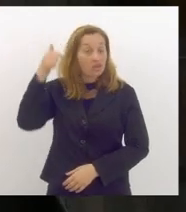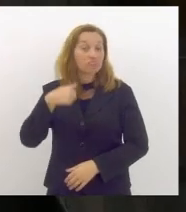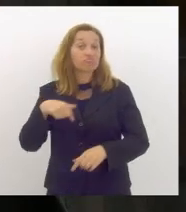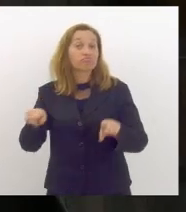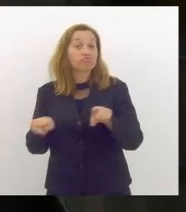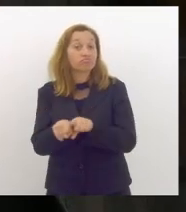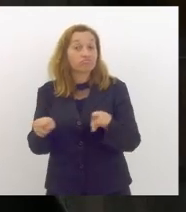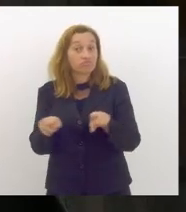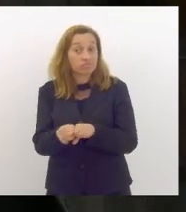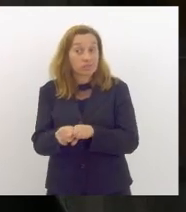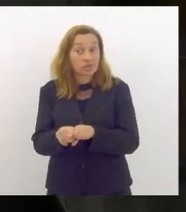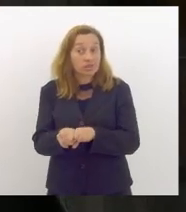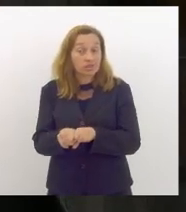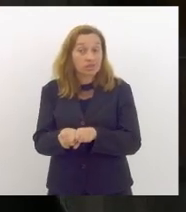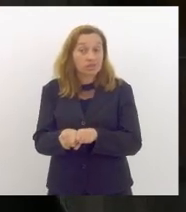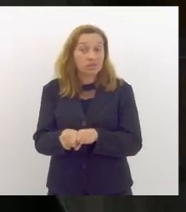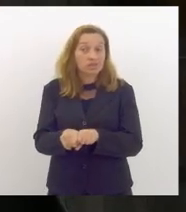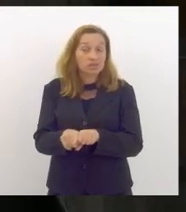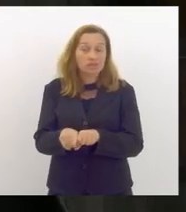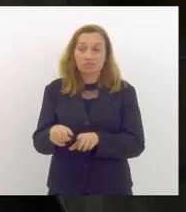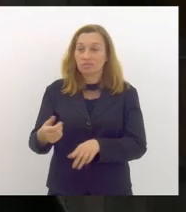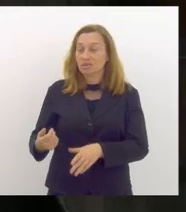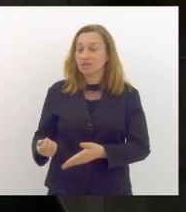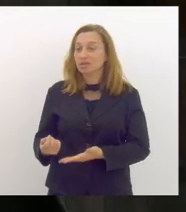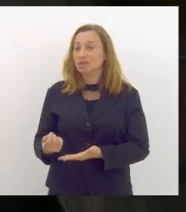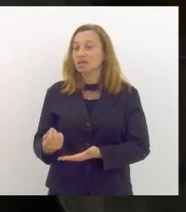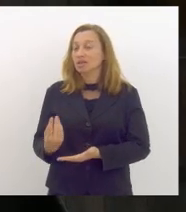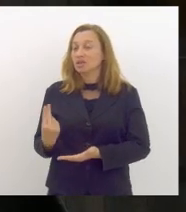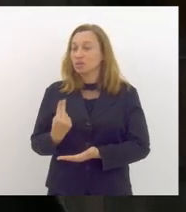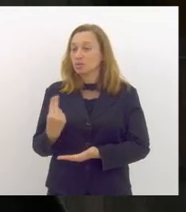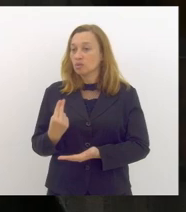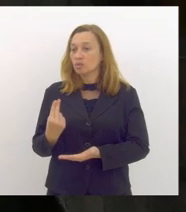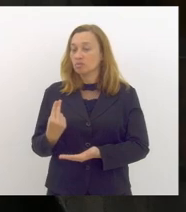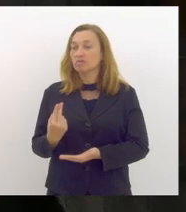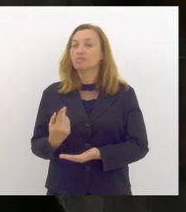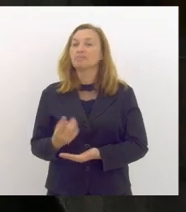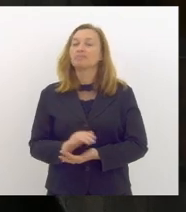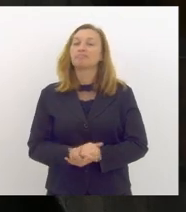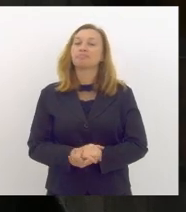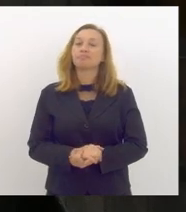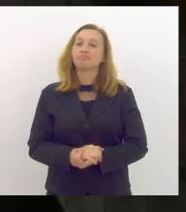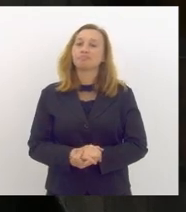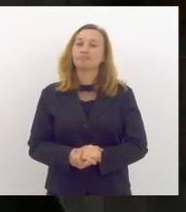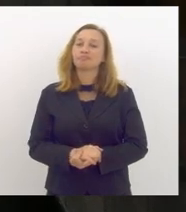também fiz questão de me inscrever e para